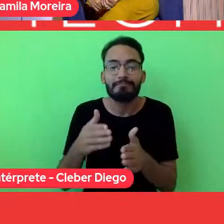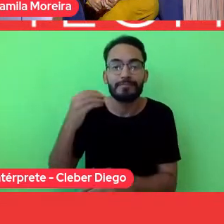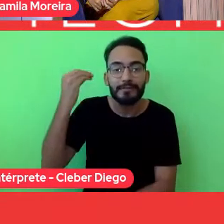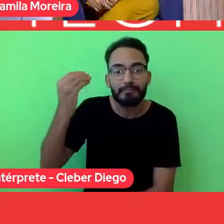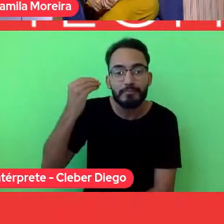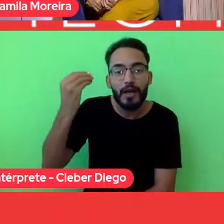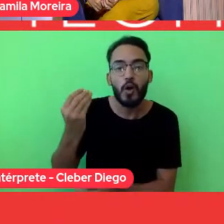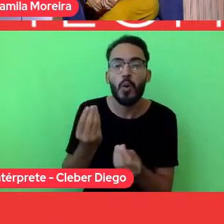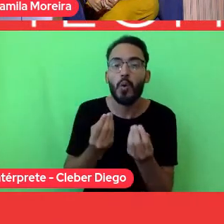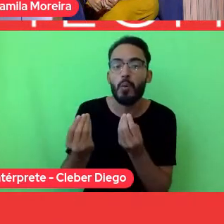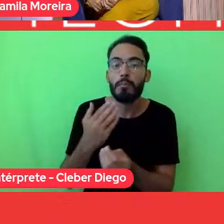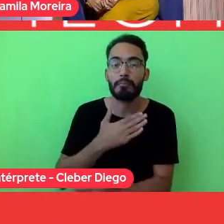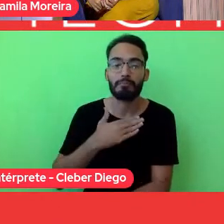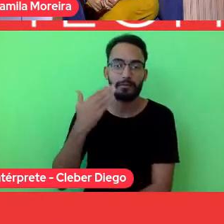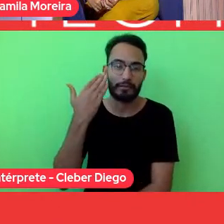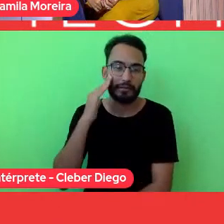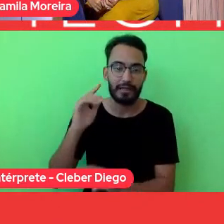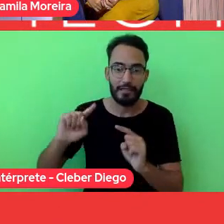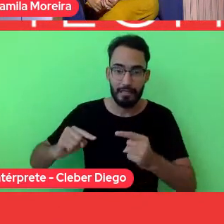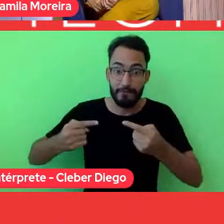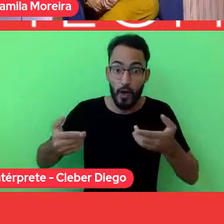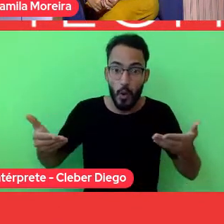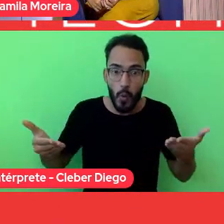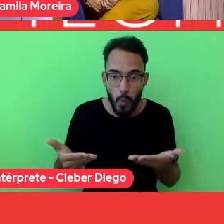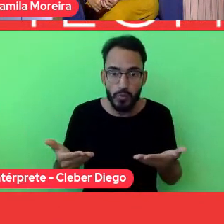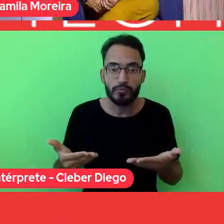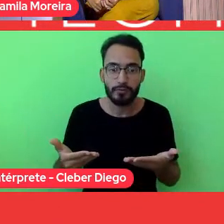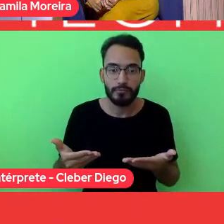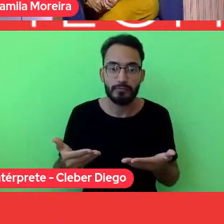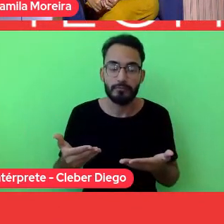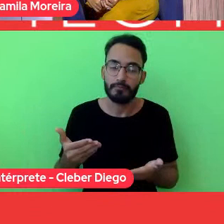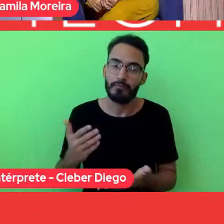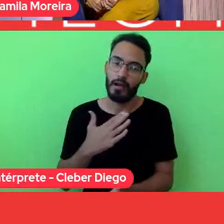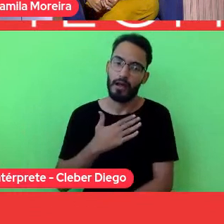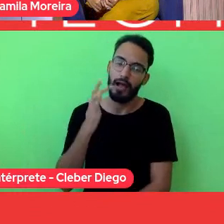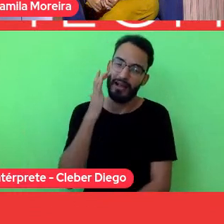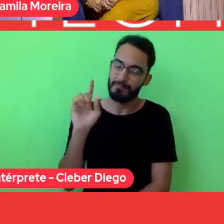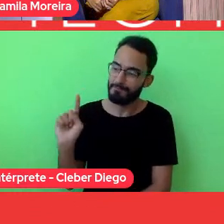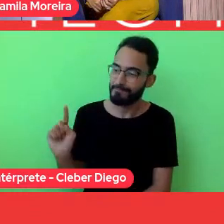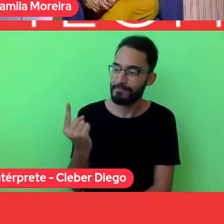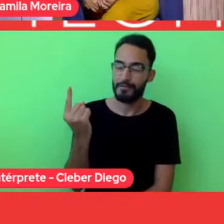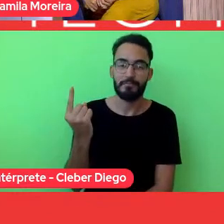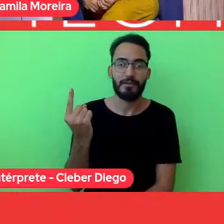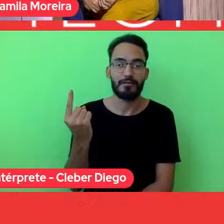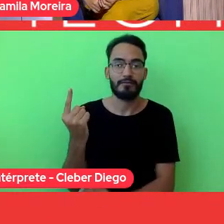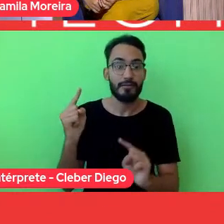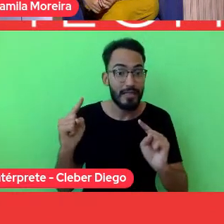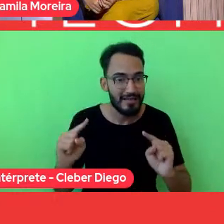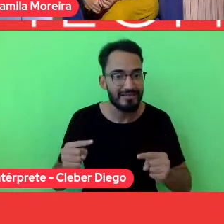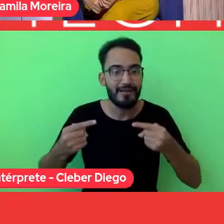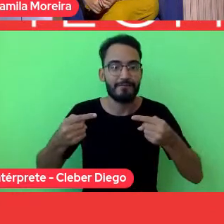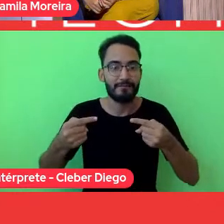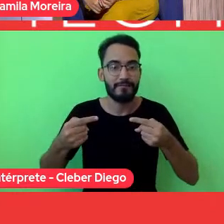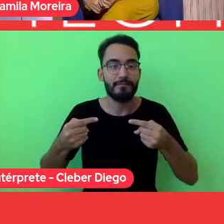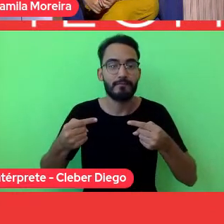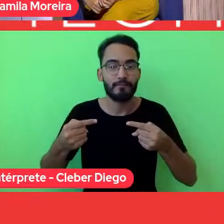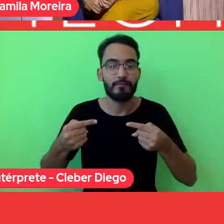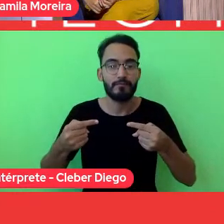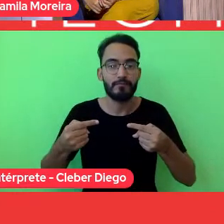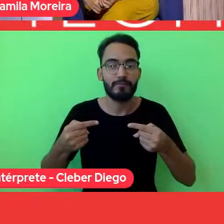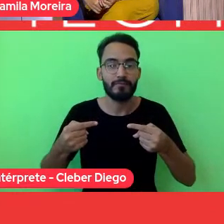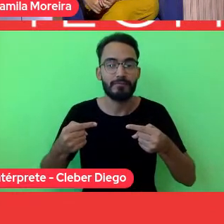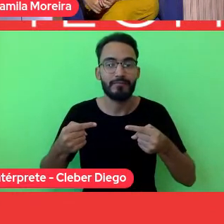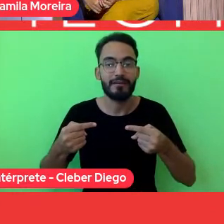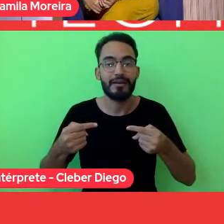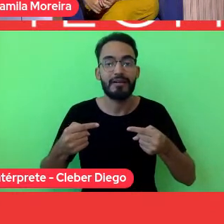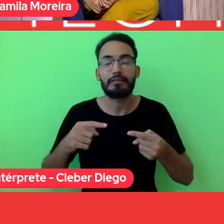eu entendo esses desafios hoje. Eu acho que o primeiro desafio mesmo está na ali